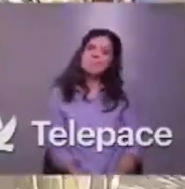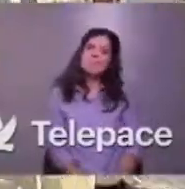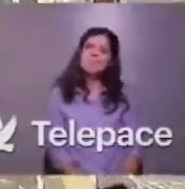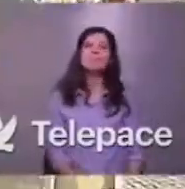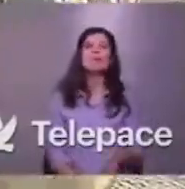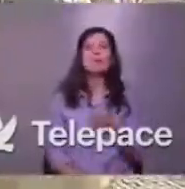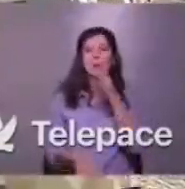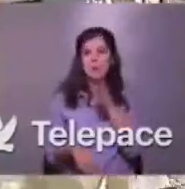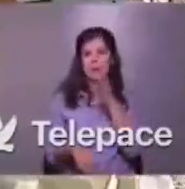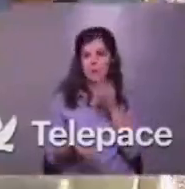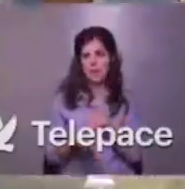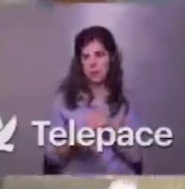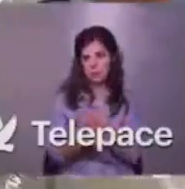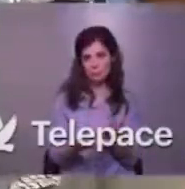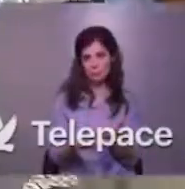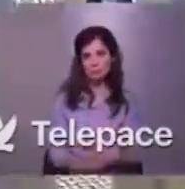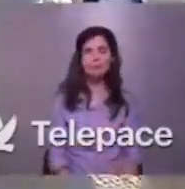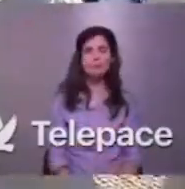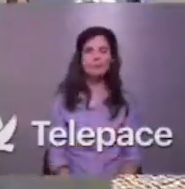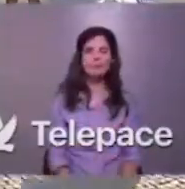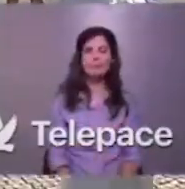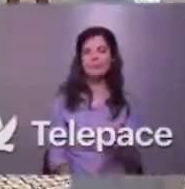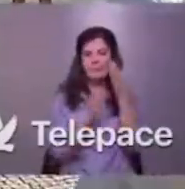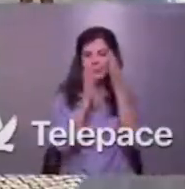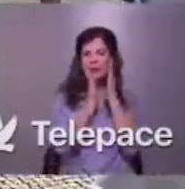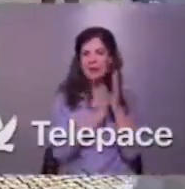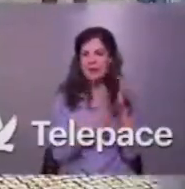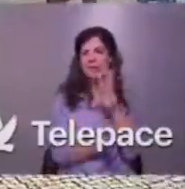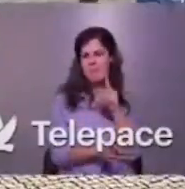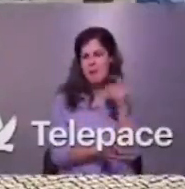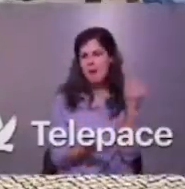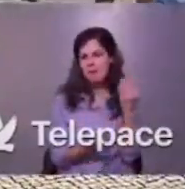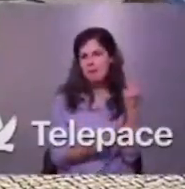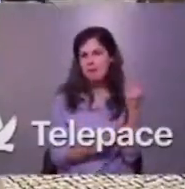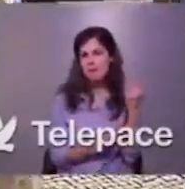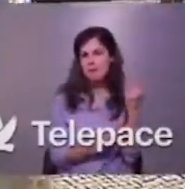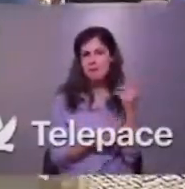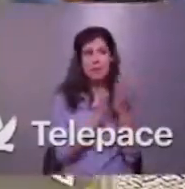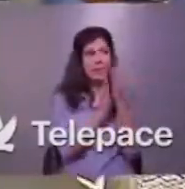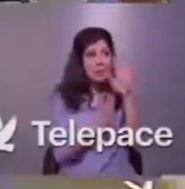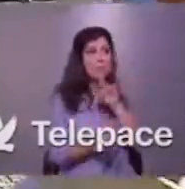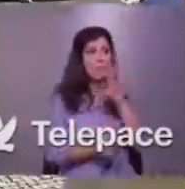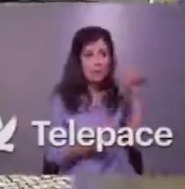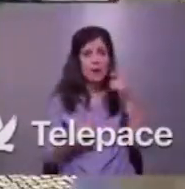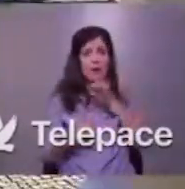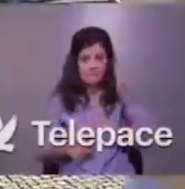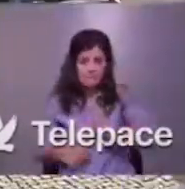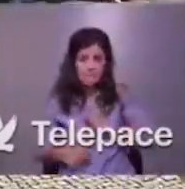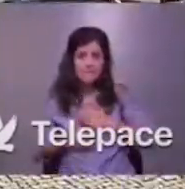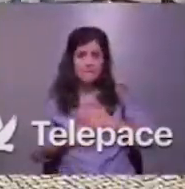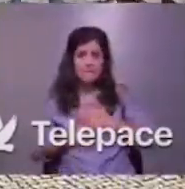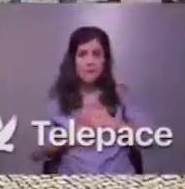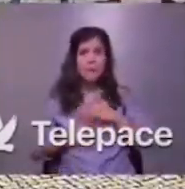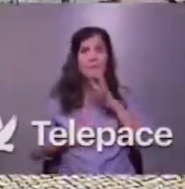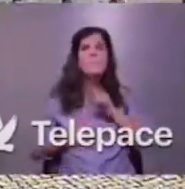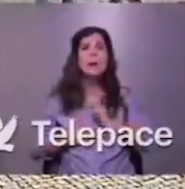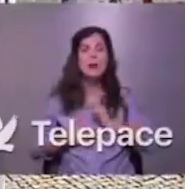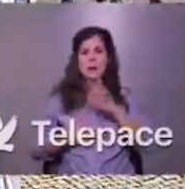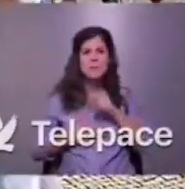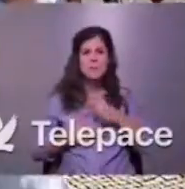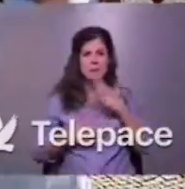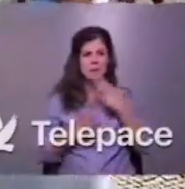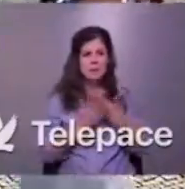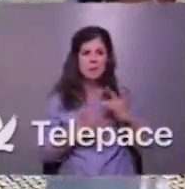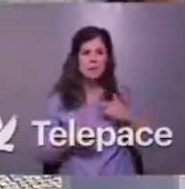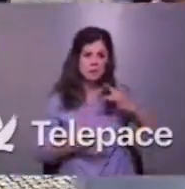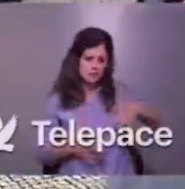Maria é mãe, mãe de Deus e nossa mãe. Mãe que nos revela e mostra o